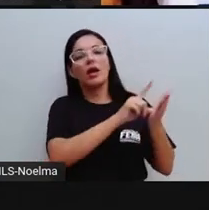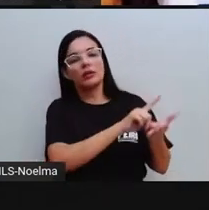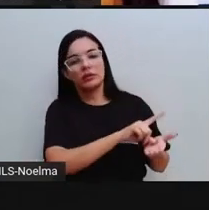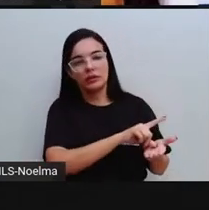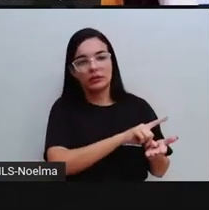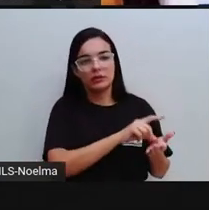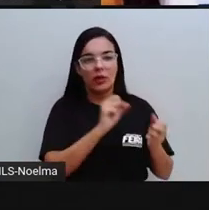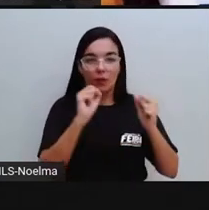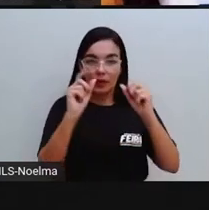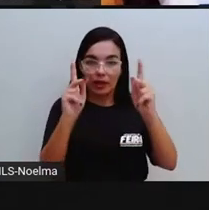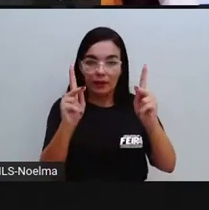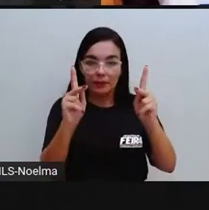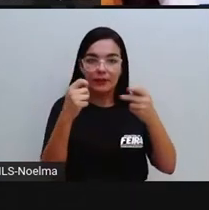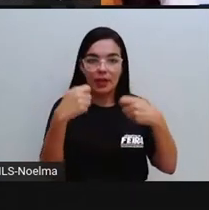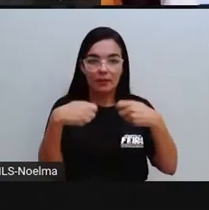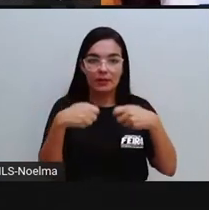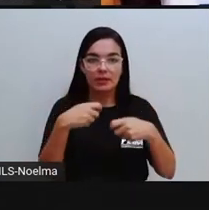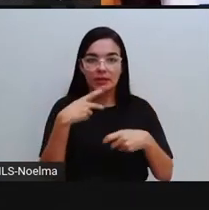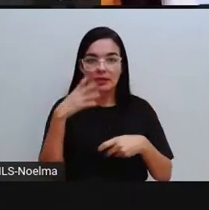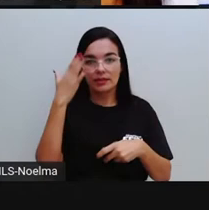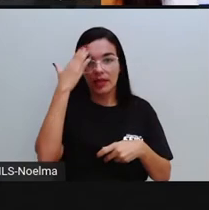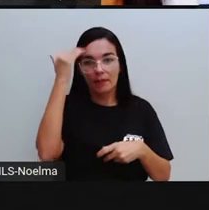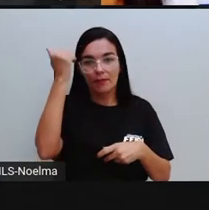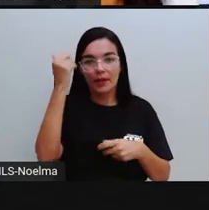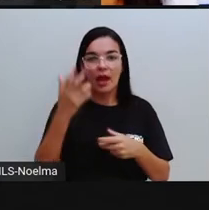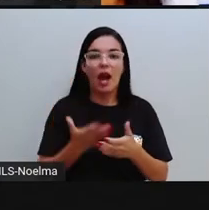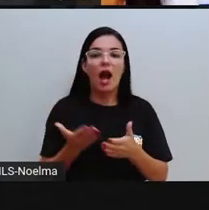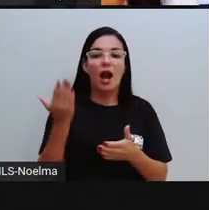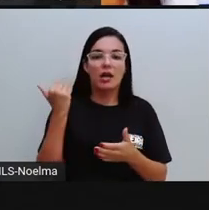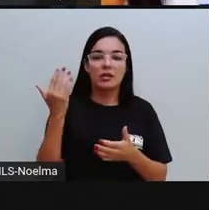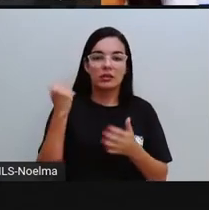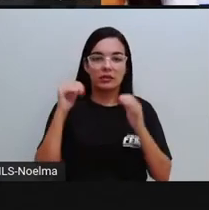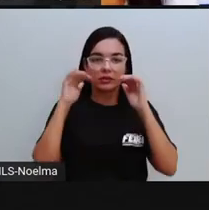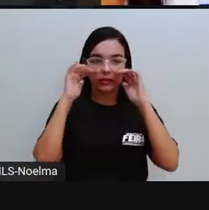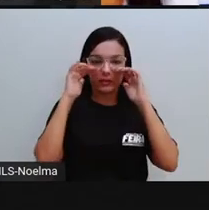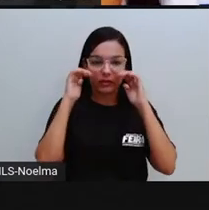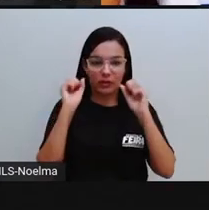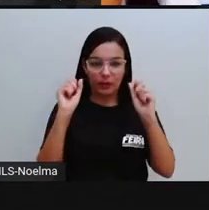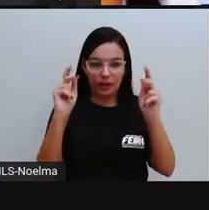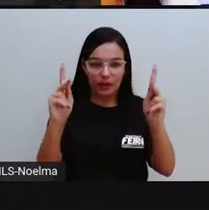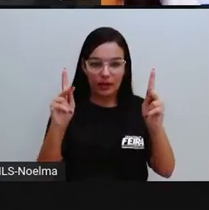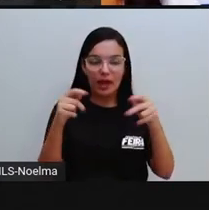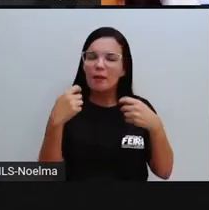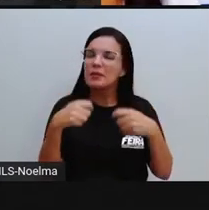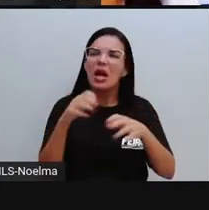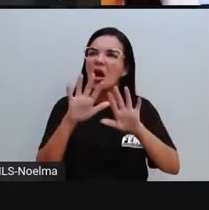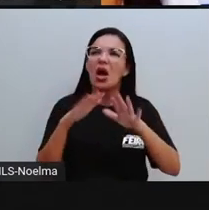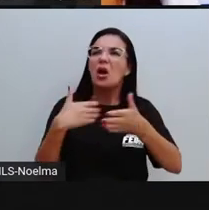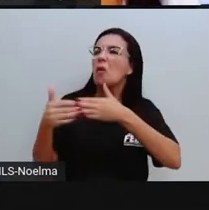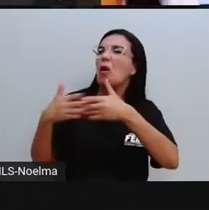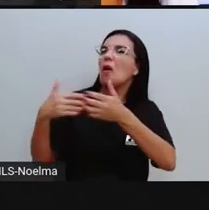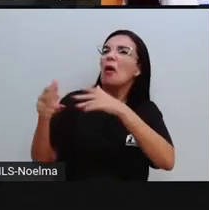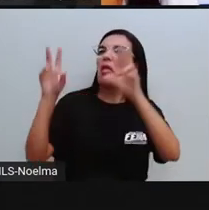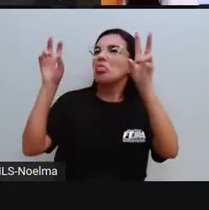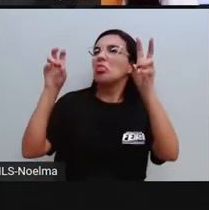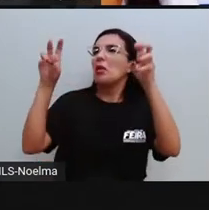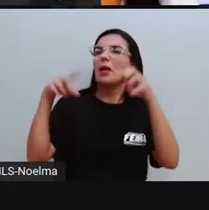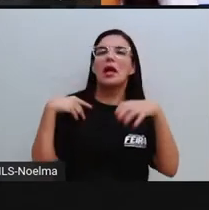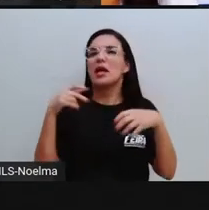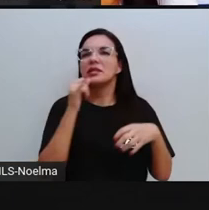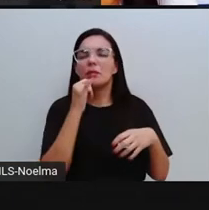saiba sobre esse tema. Não é um tema aleatório, qualquer tema. Por exemplo, eu vou